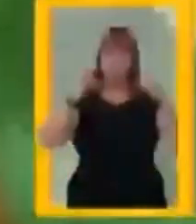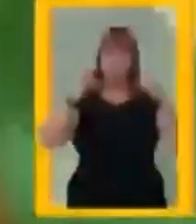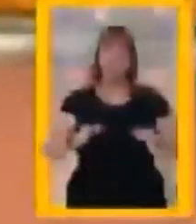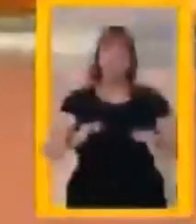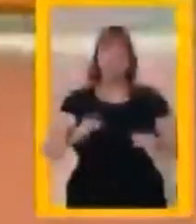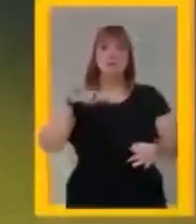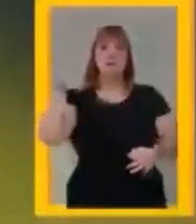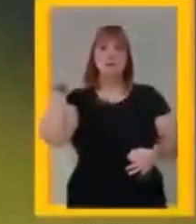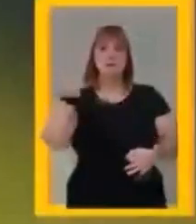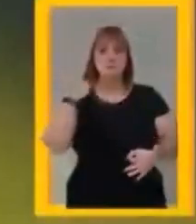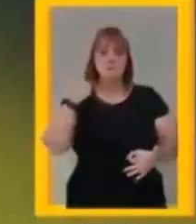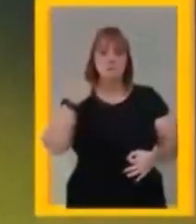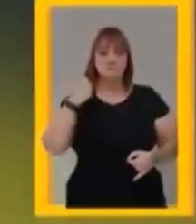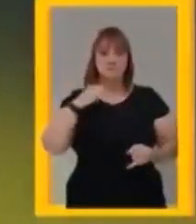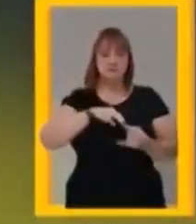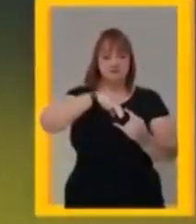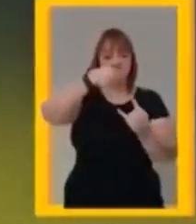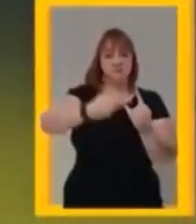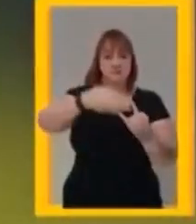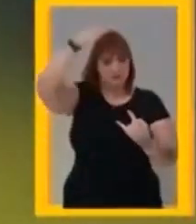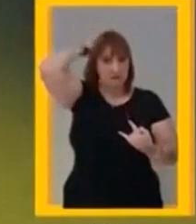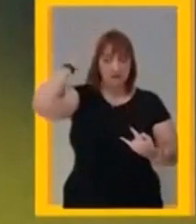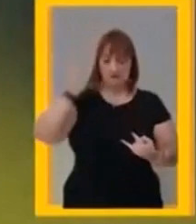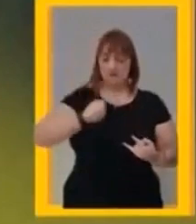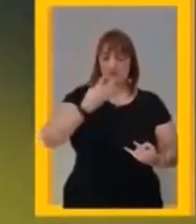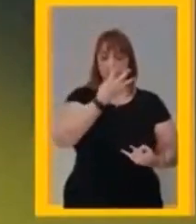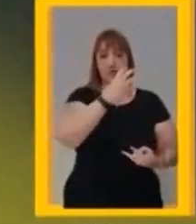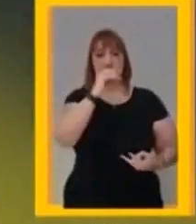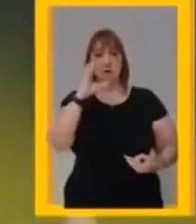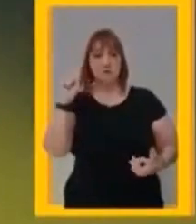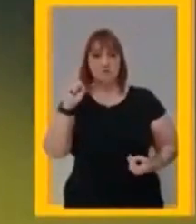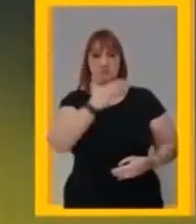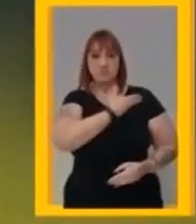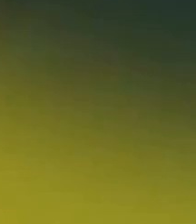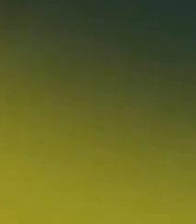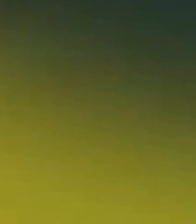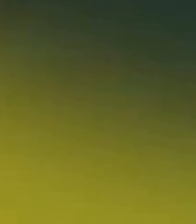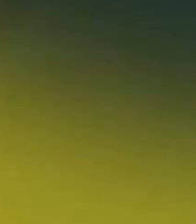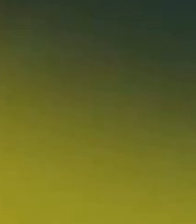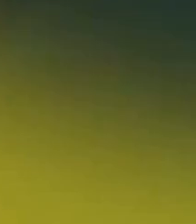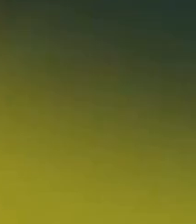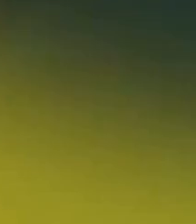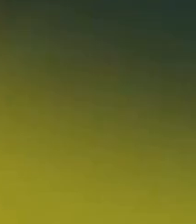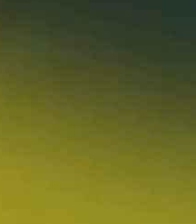e é sincero. Para senadora, Maura Imagi, 400. Para governador, Márcio França, 40.